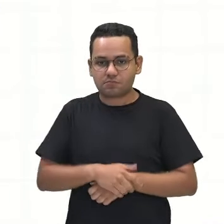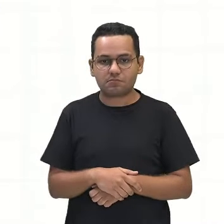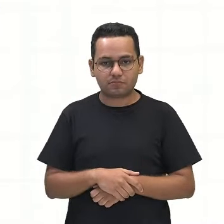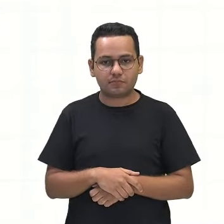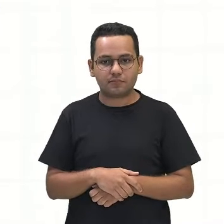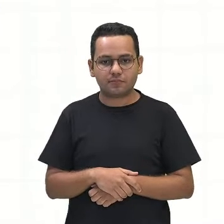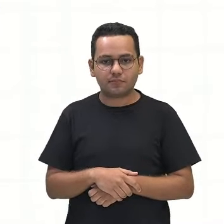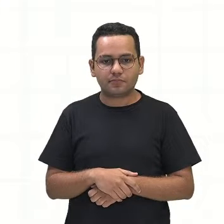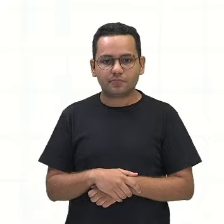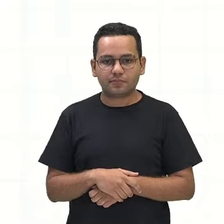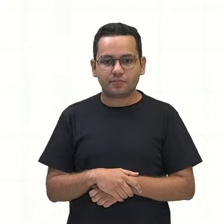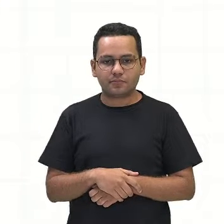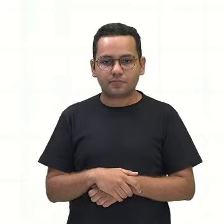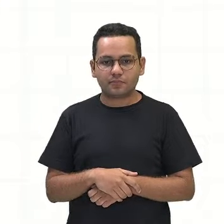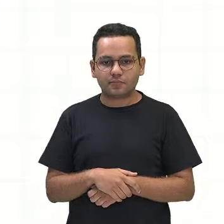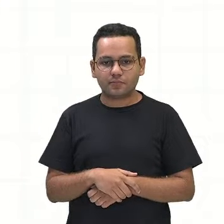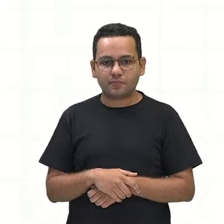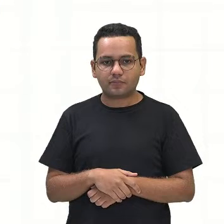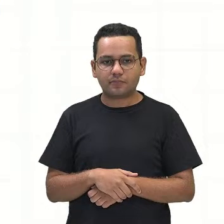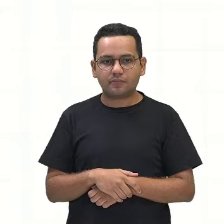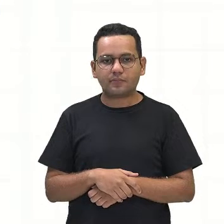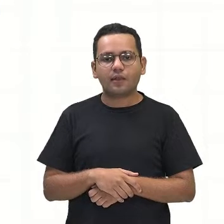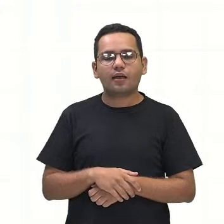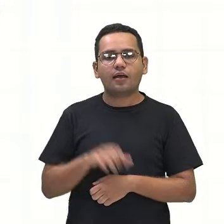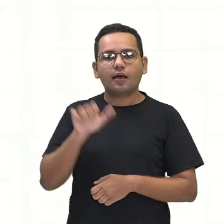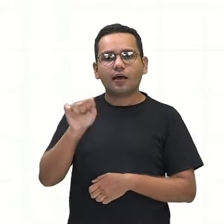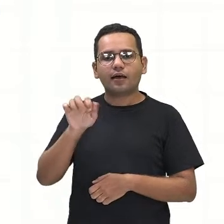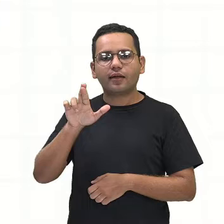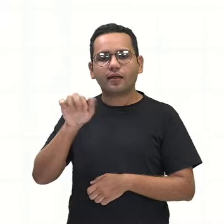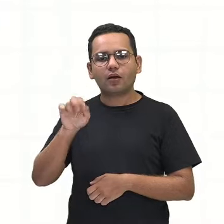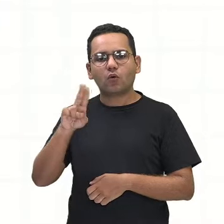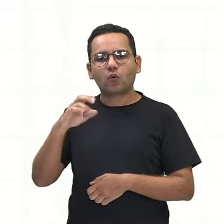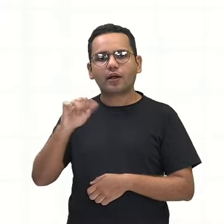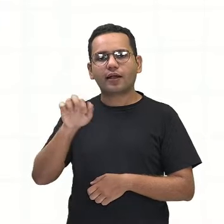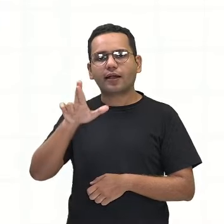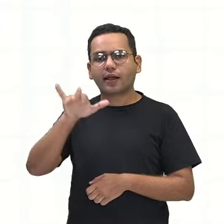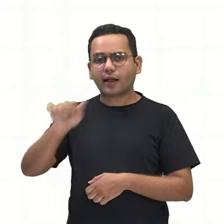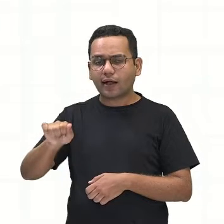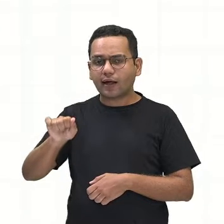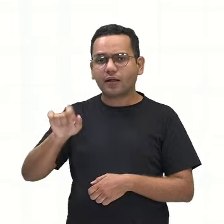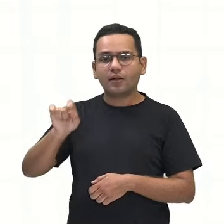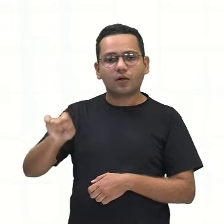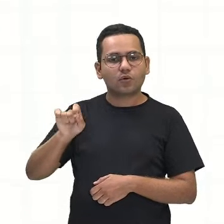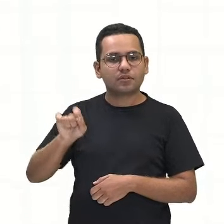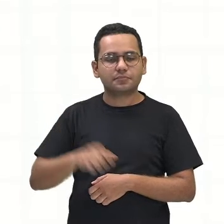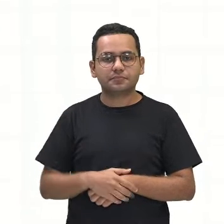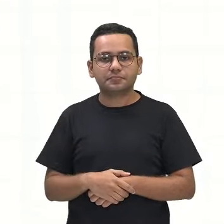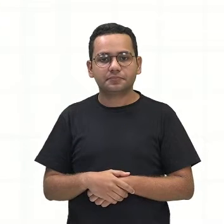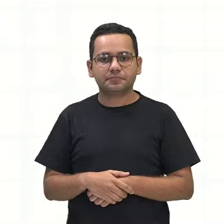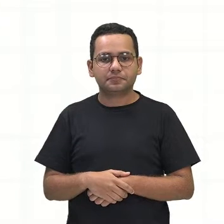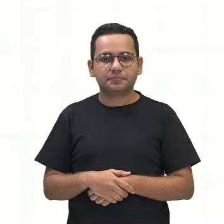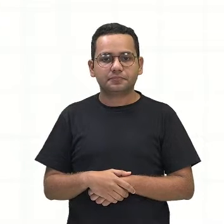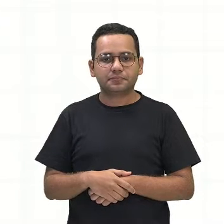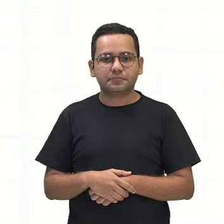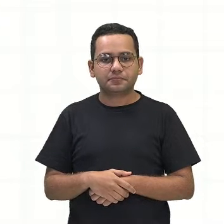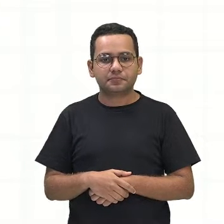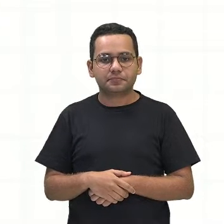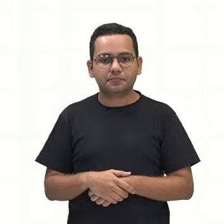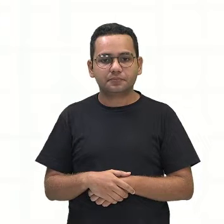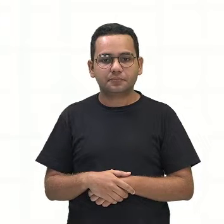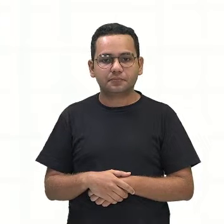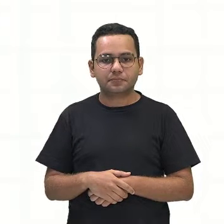binomial. Vejam aí, Araucária faz referência ao gênero, né? Ao gênero em que